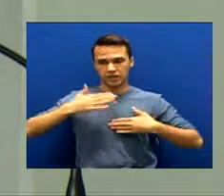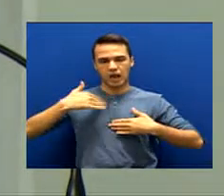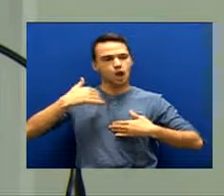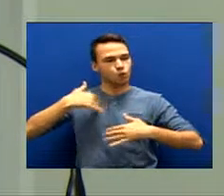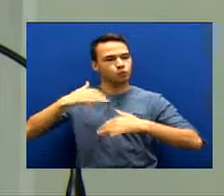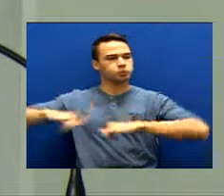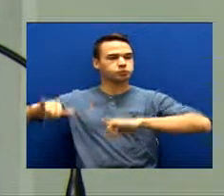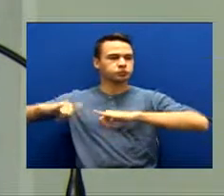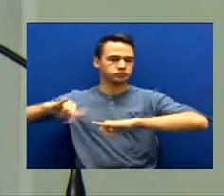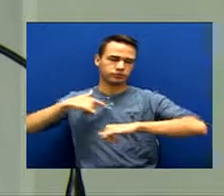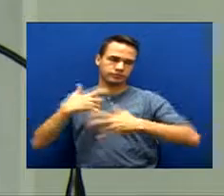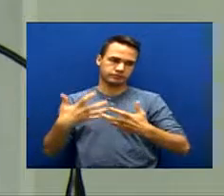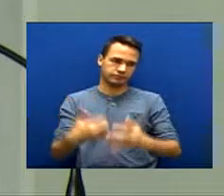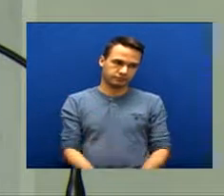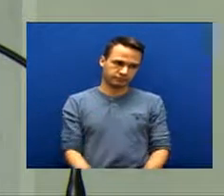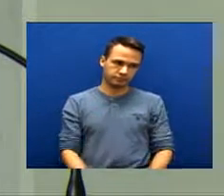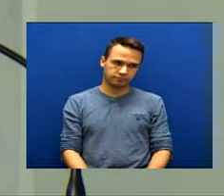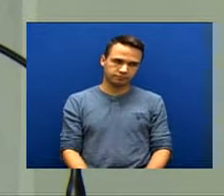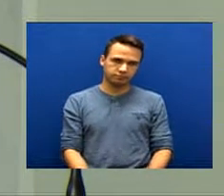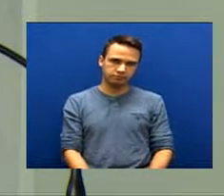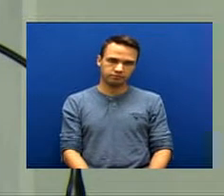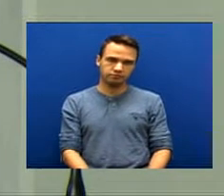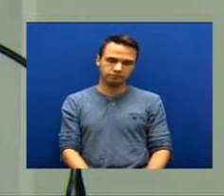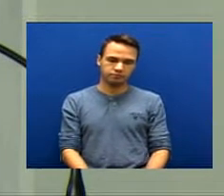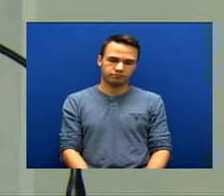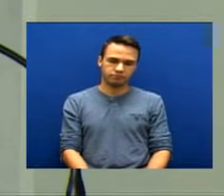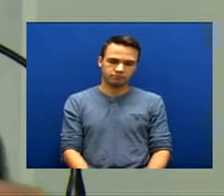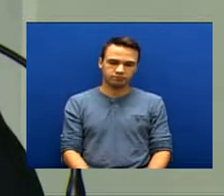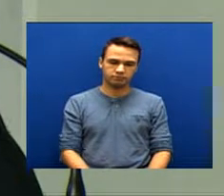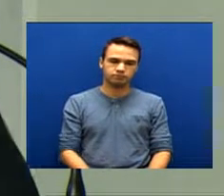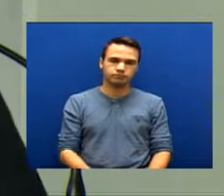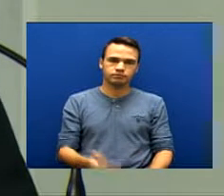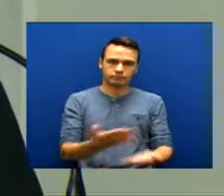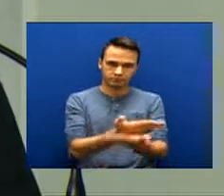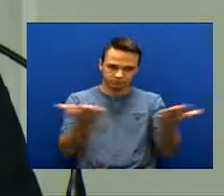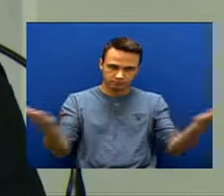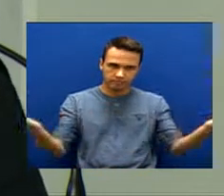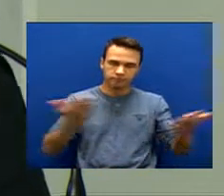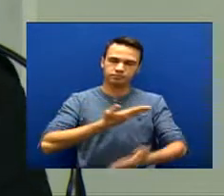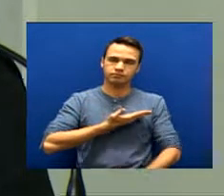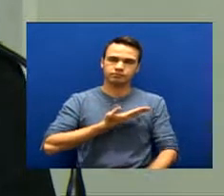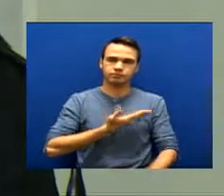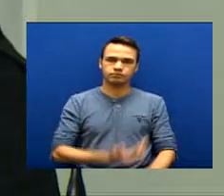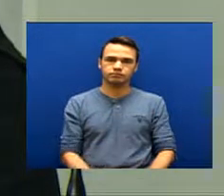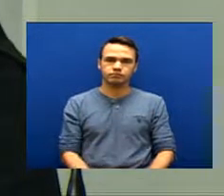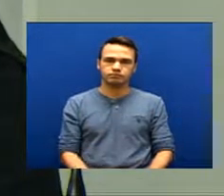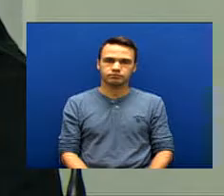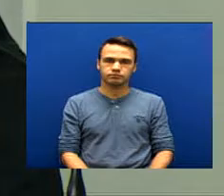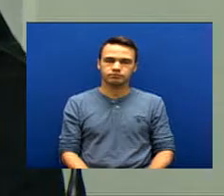pastor. Eu cometi um crime, e a partir desse dia, a minha vida se arruinou.